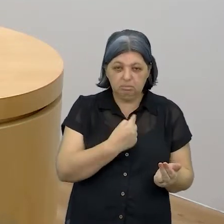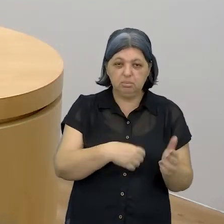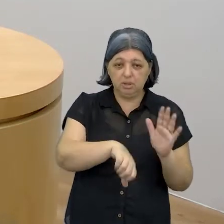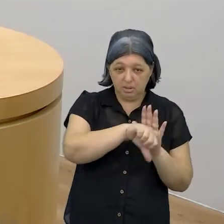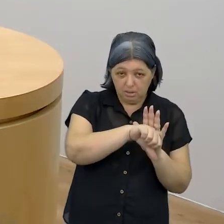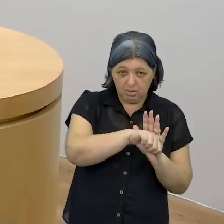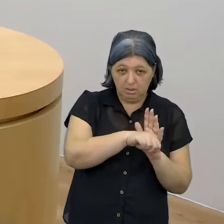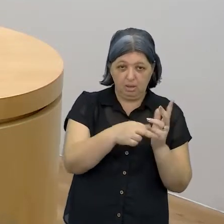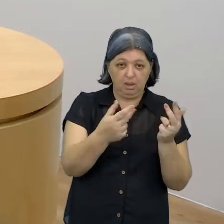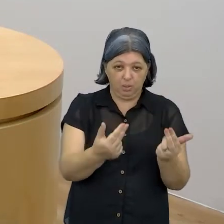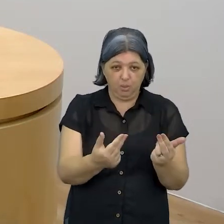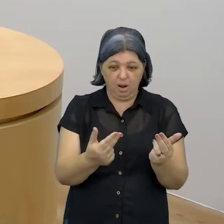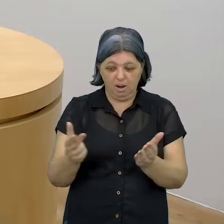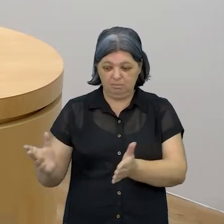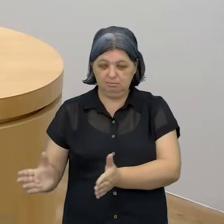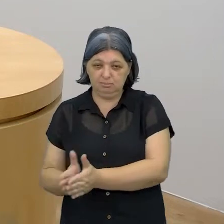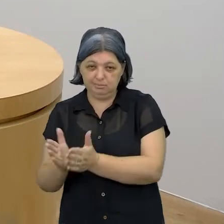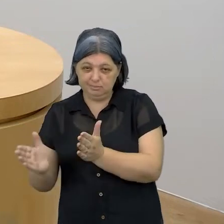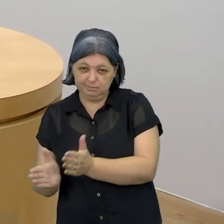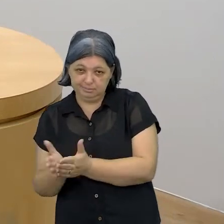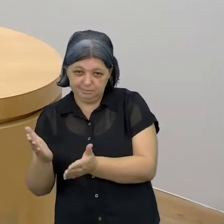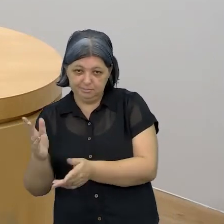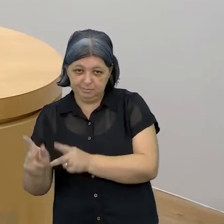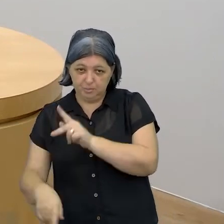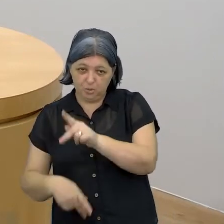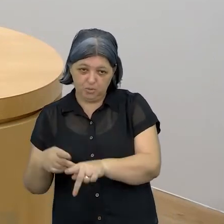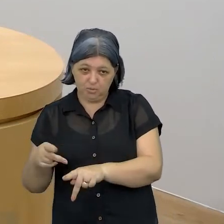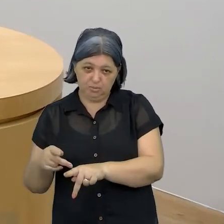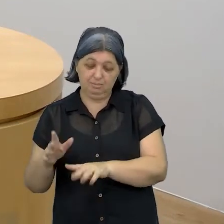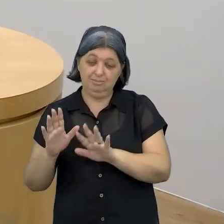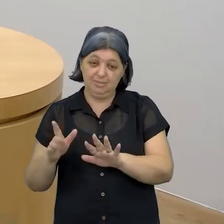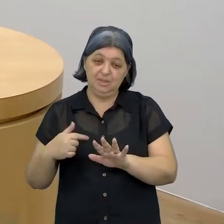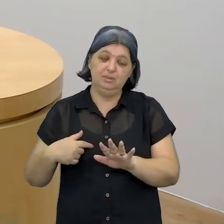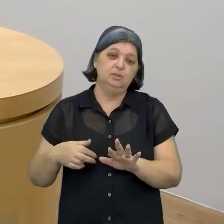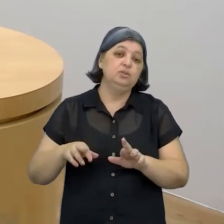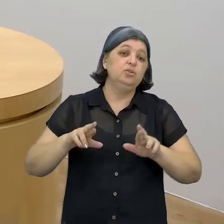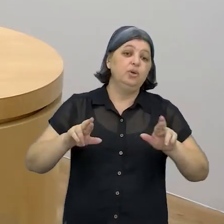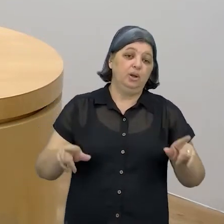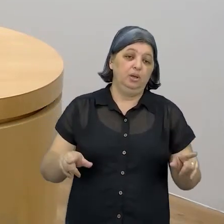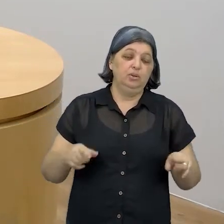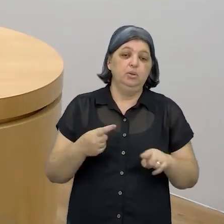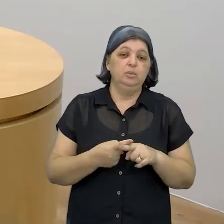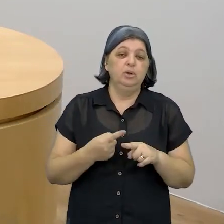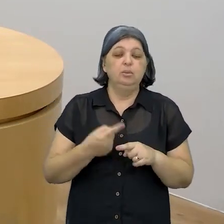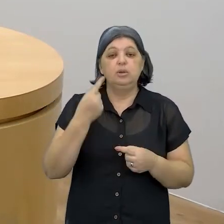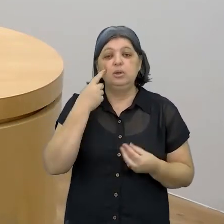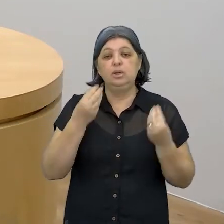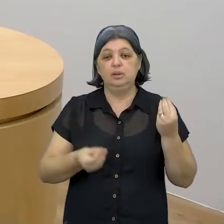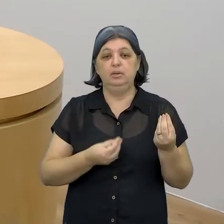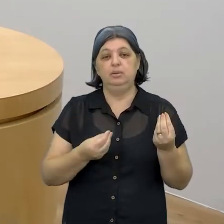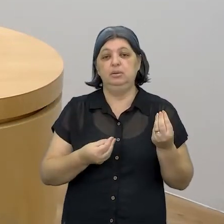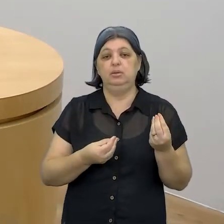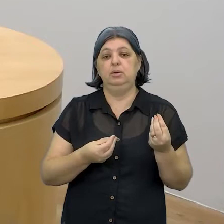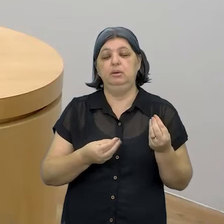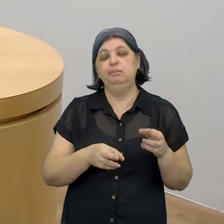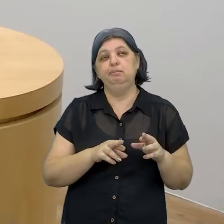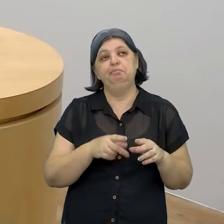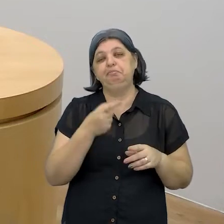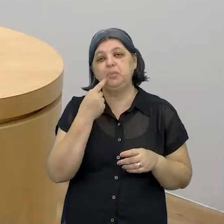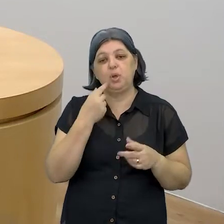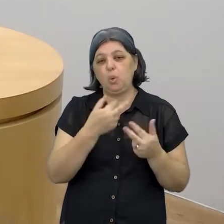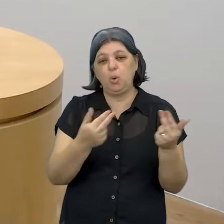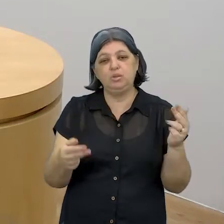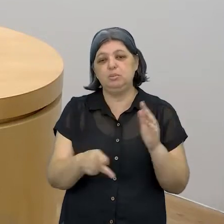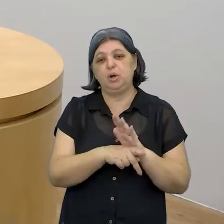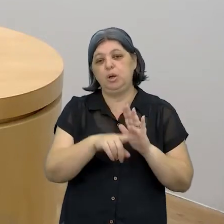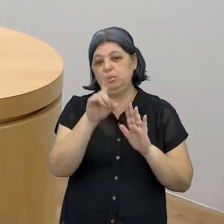são cometidos, né, pelas classes populares, mas crimes de outra natureza, de natureza relativa aos direitos. Então, por exemplo,